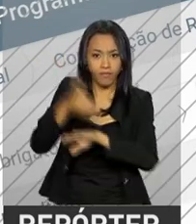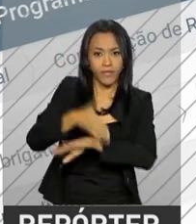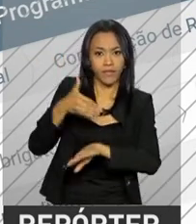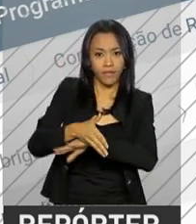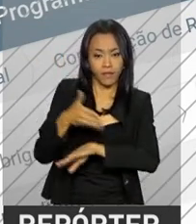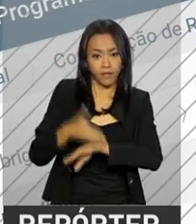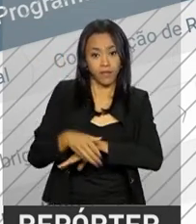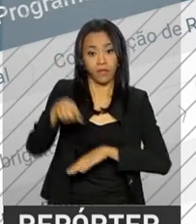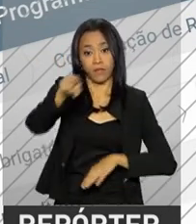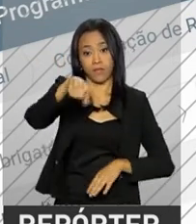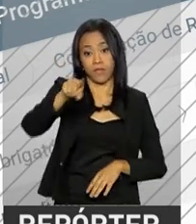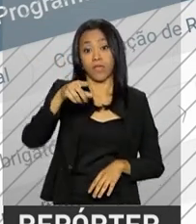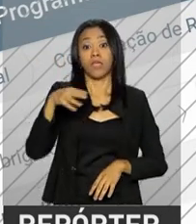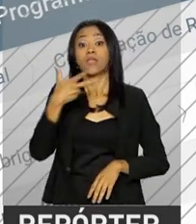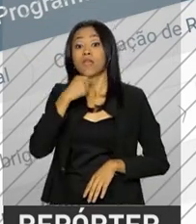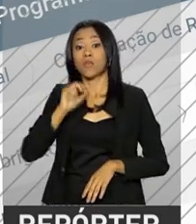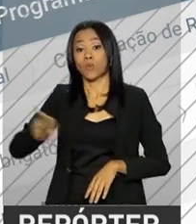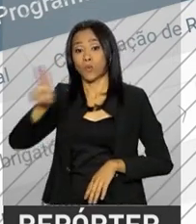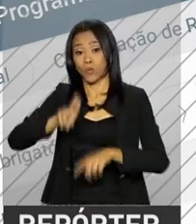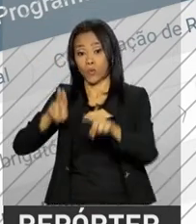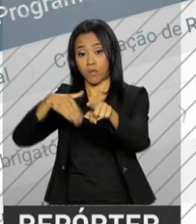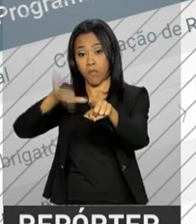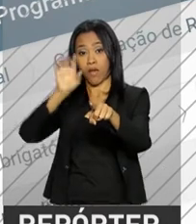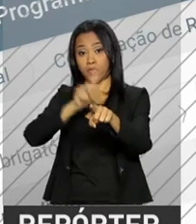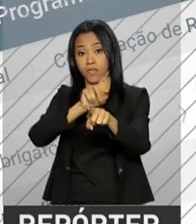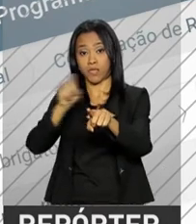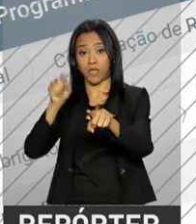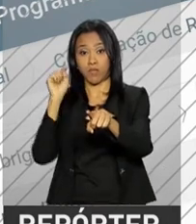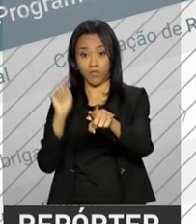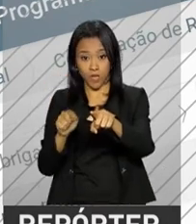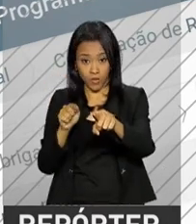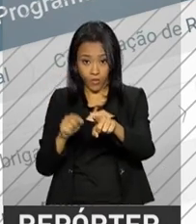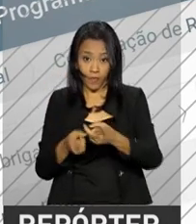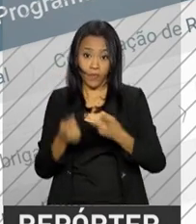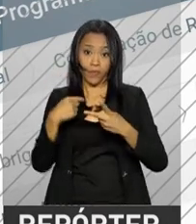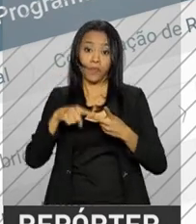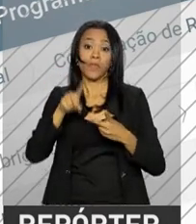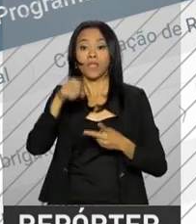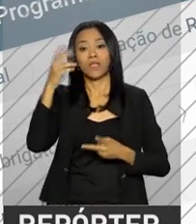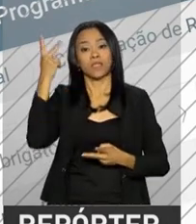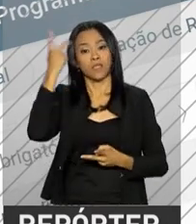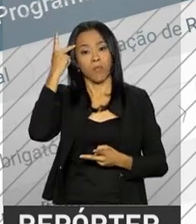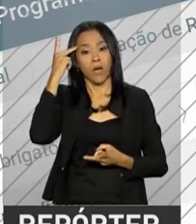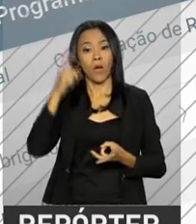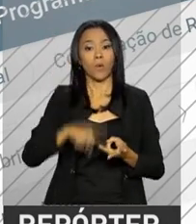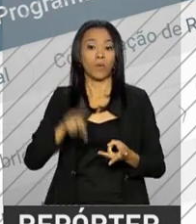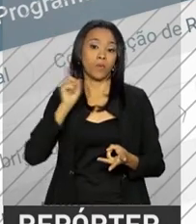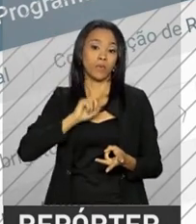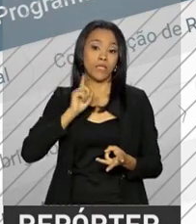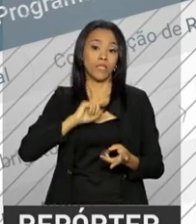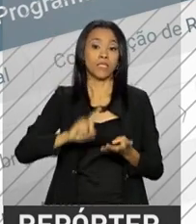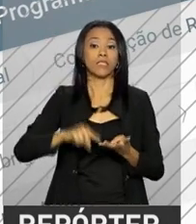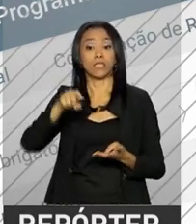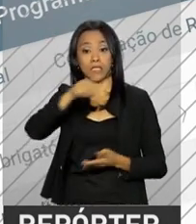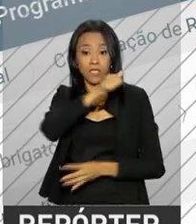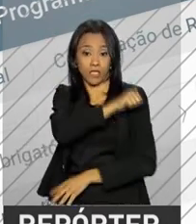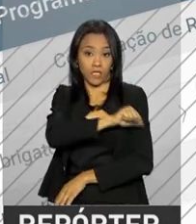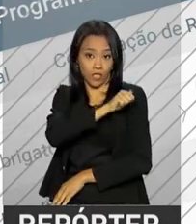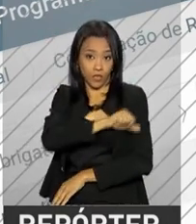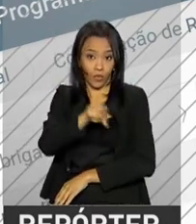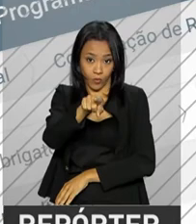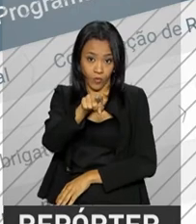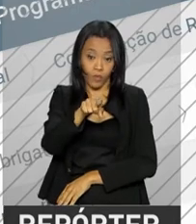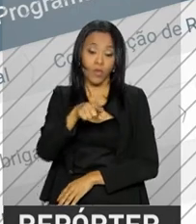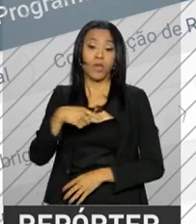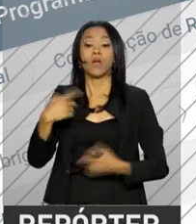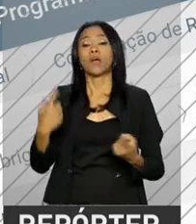o número de usuários ou e 100 mil destaques para são paulo minas gerais e rio de janeiro o